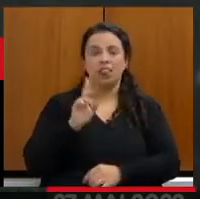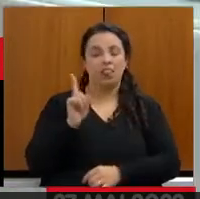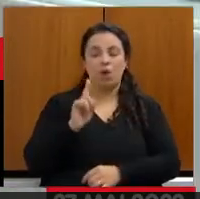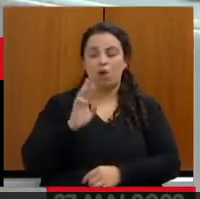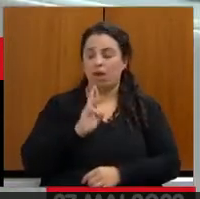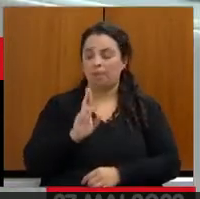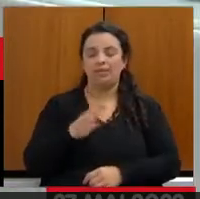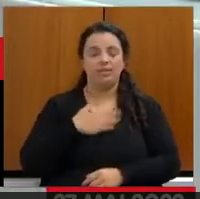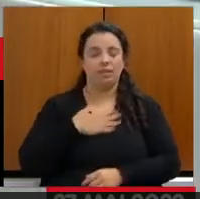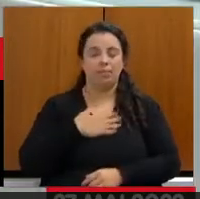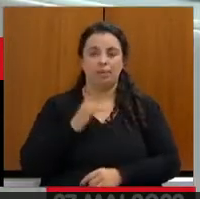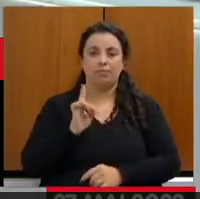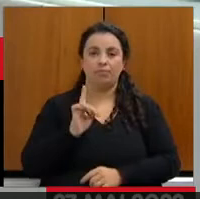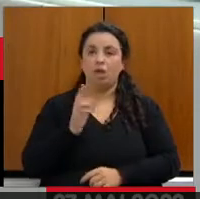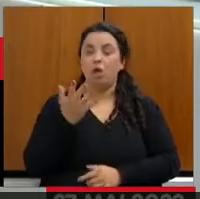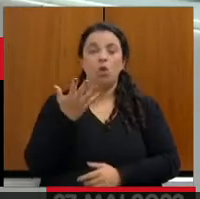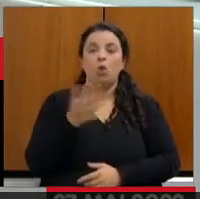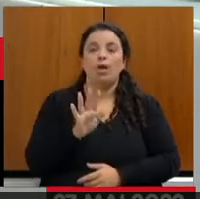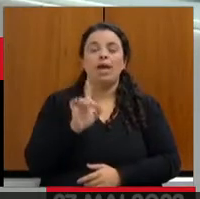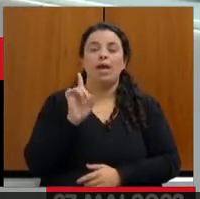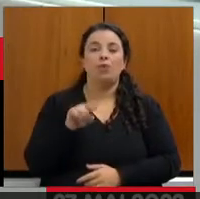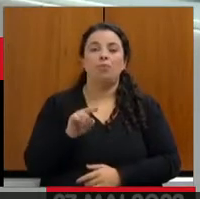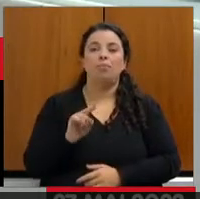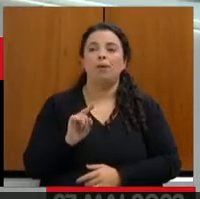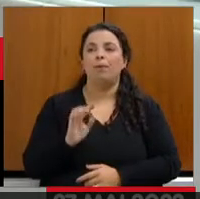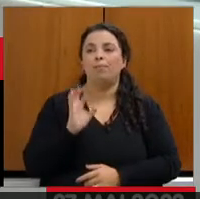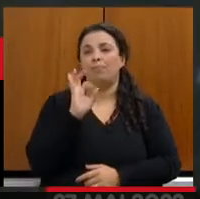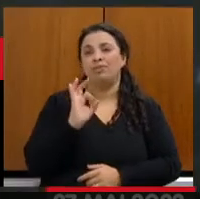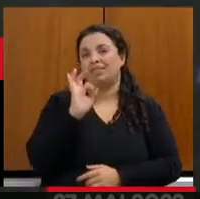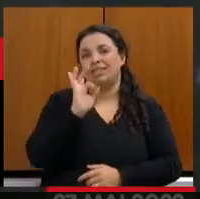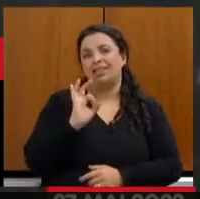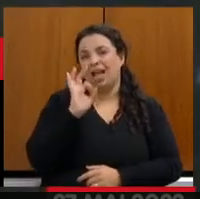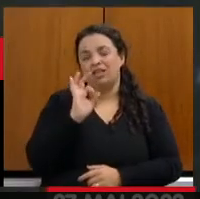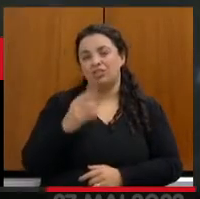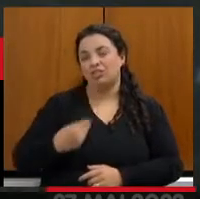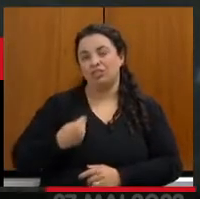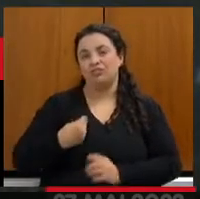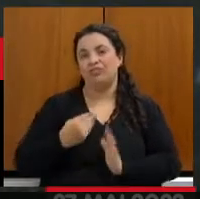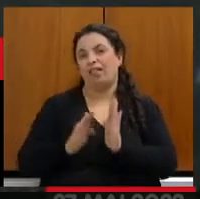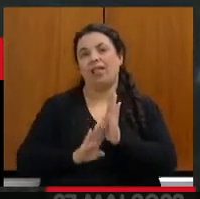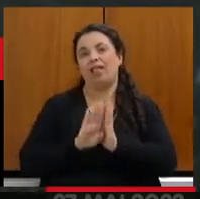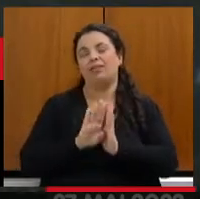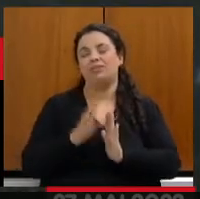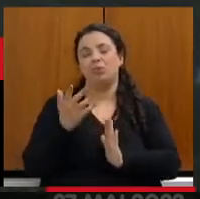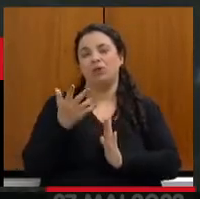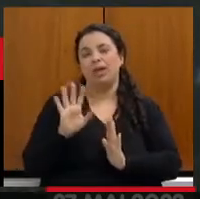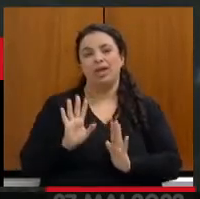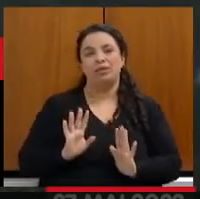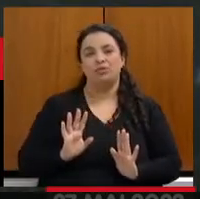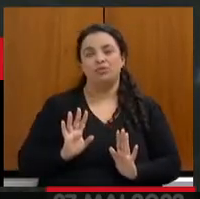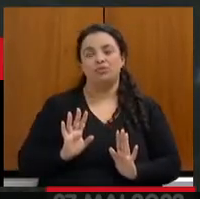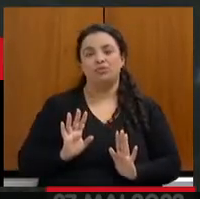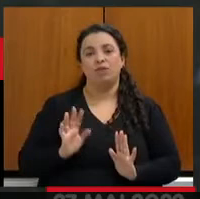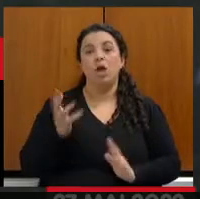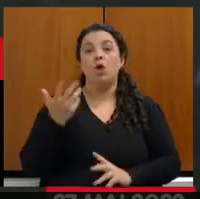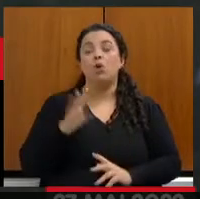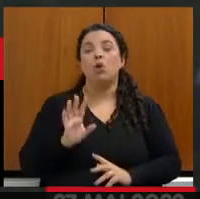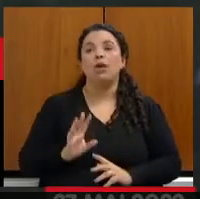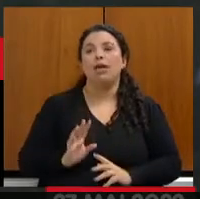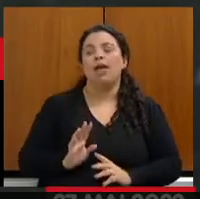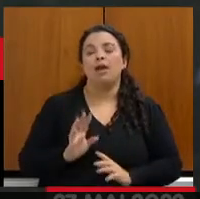e eu não quero ser mais um dado estatístico e também não quero ser mais um número dentro dos noticiários